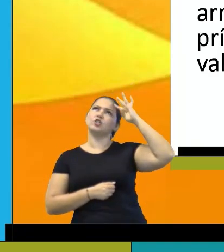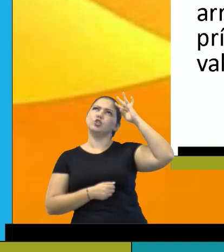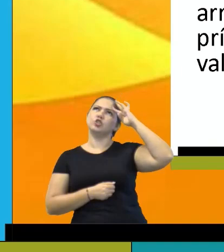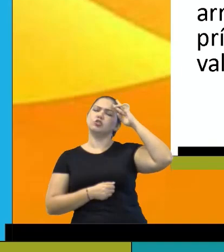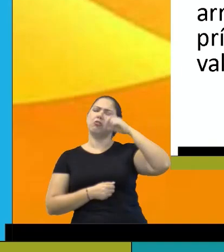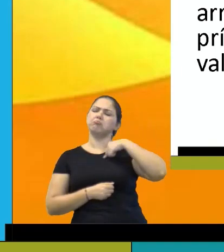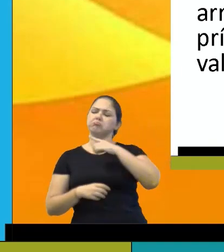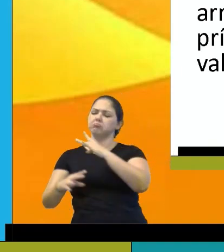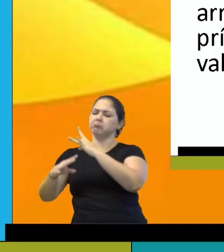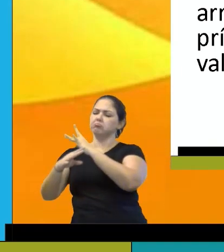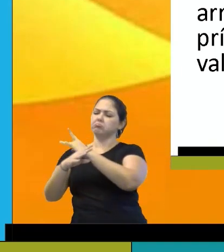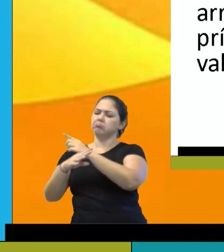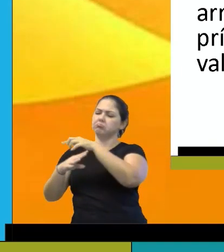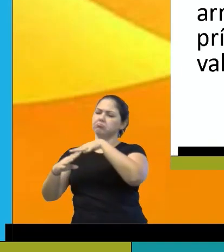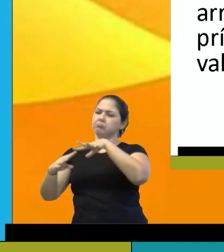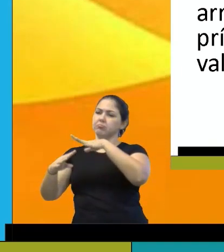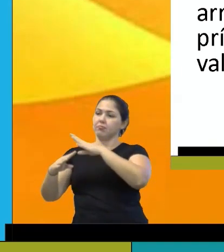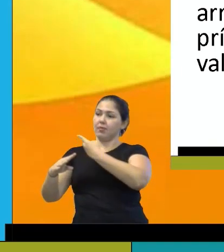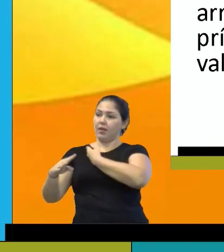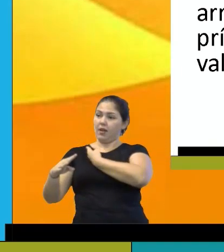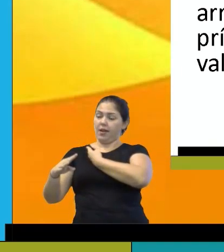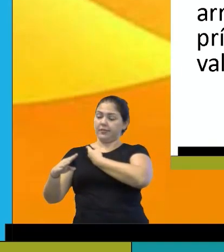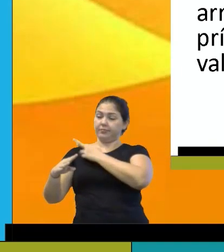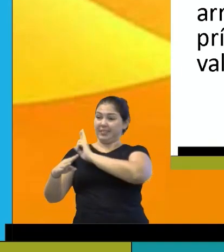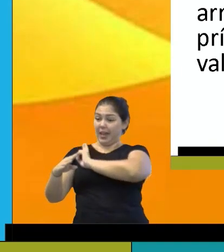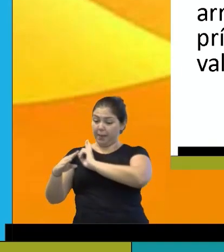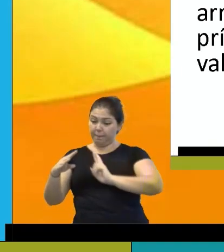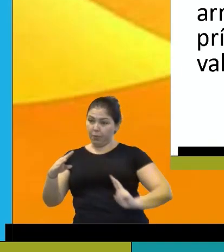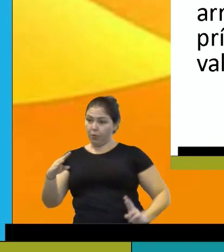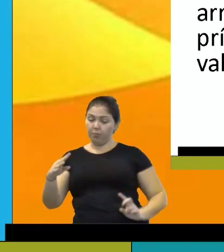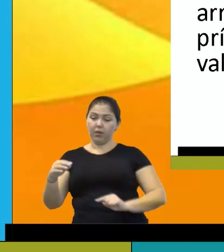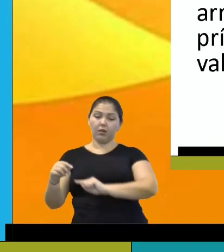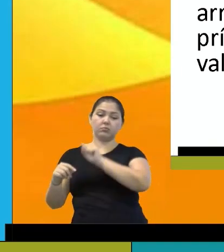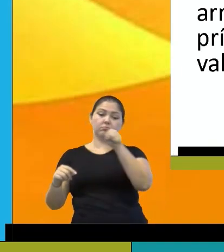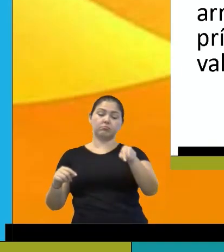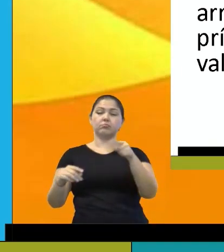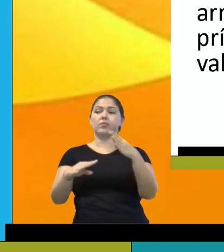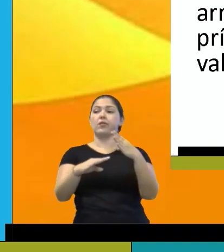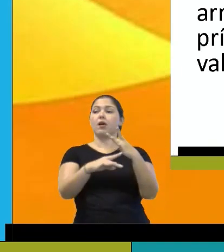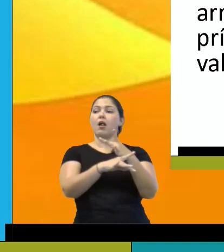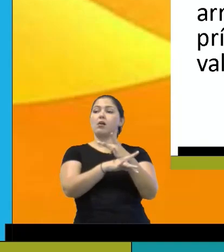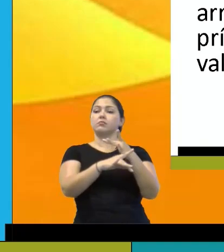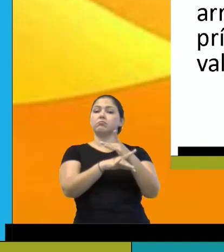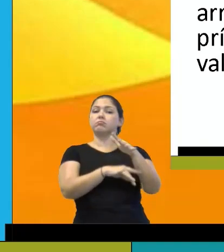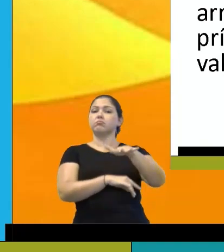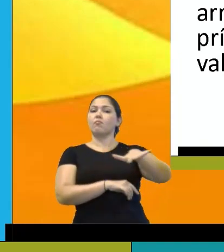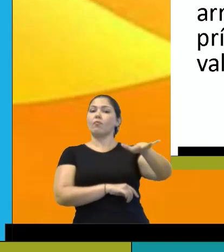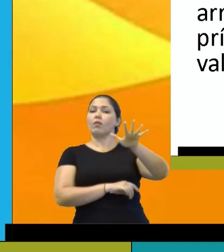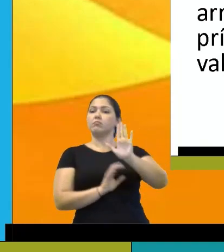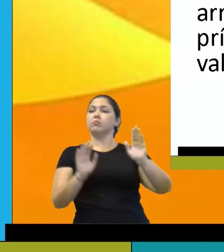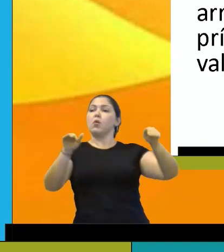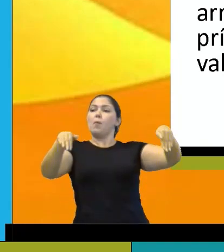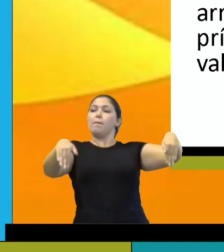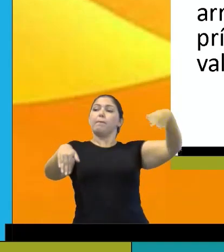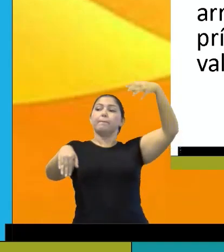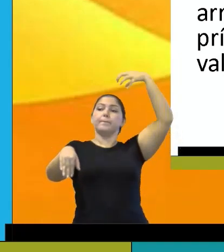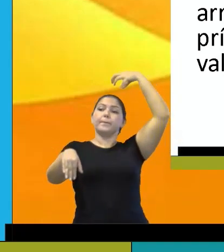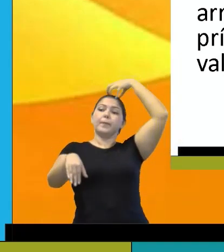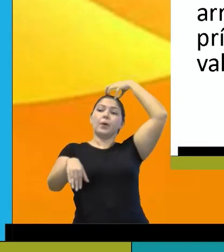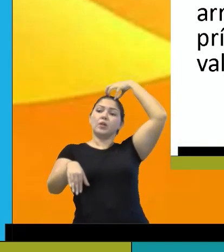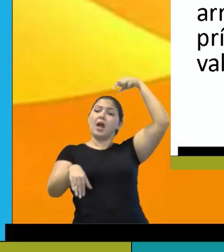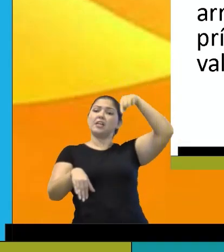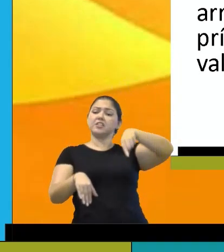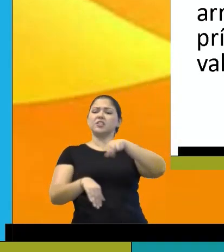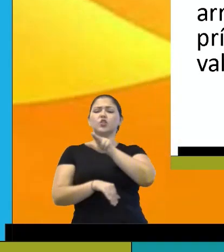de repúblicas e principados que nunca se viram, atenção, ele está fazendo